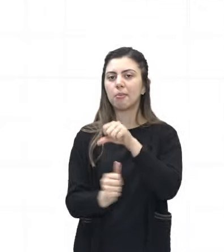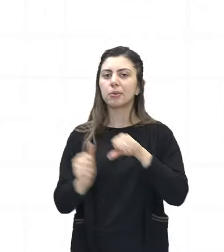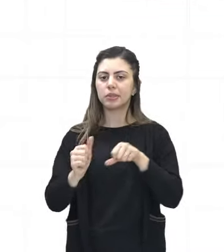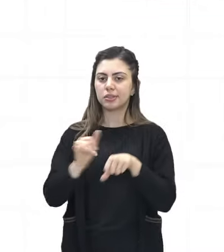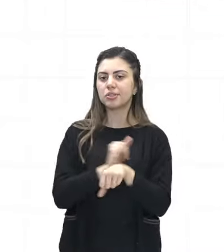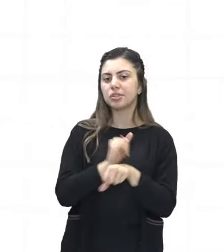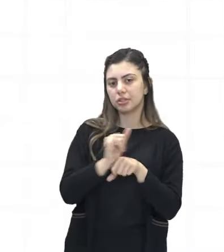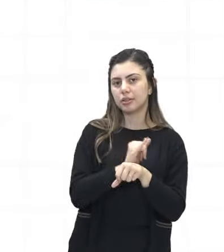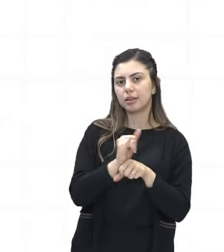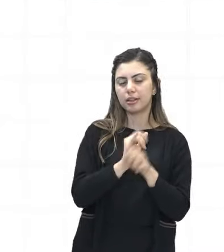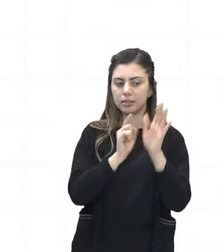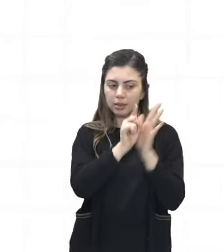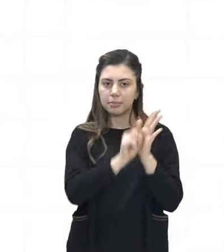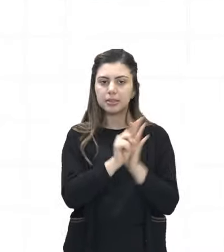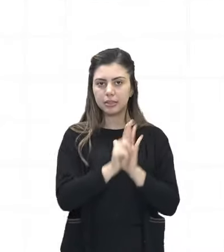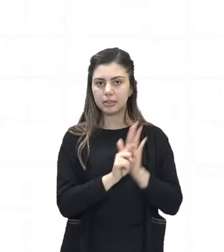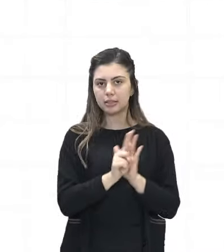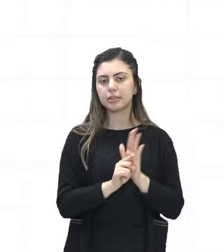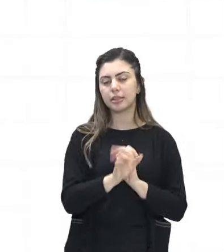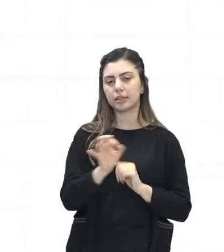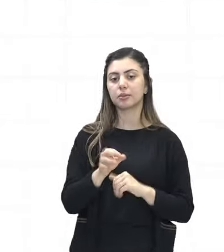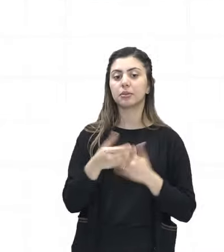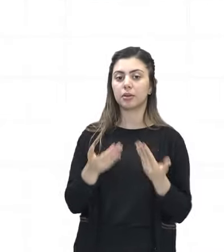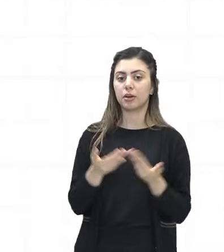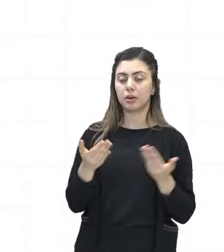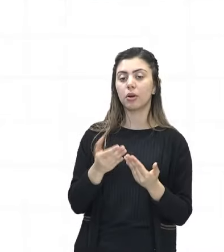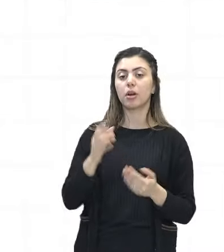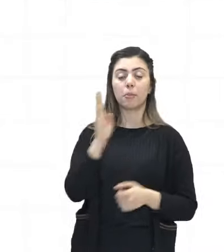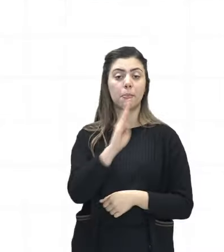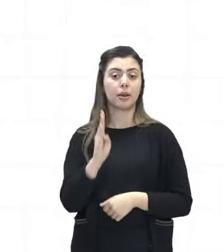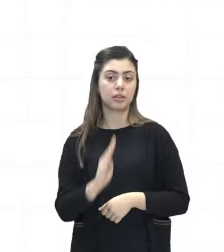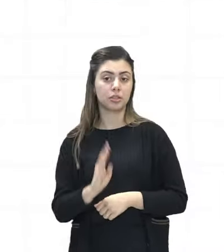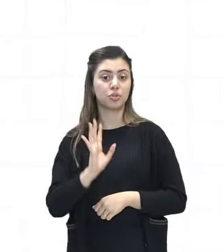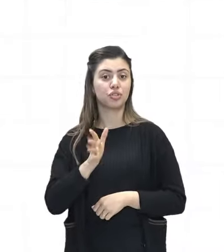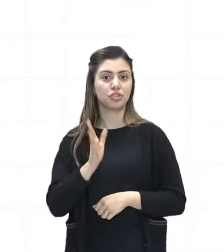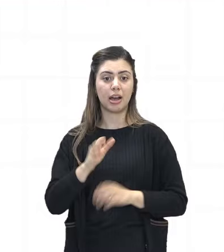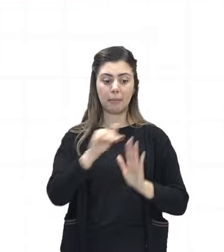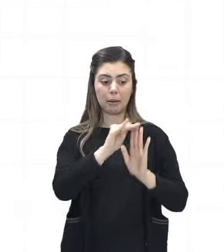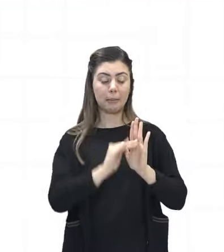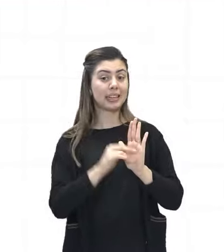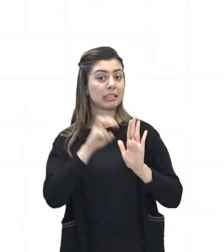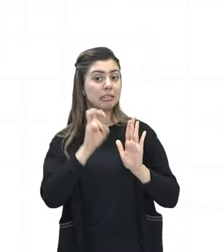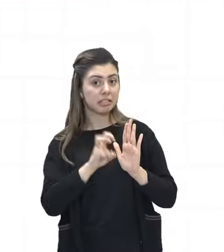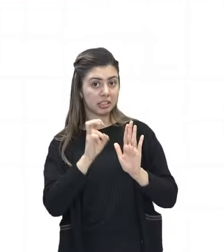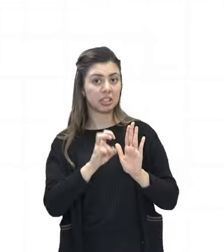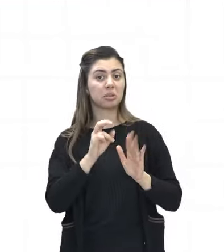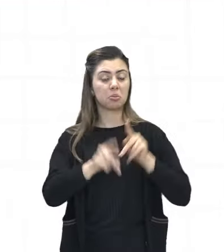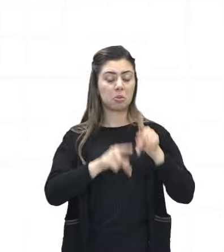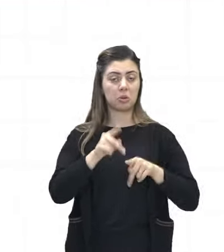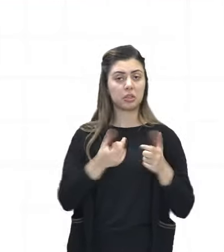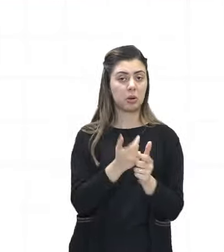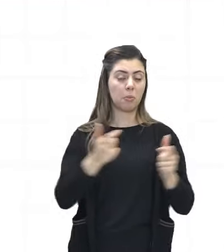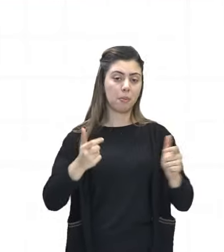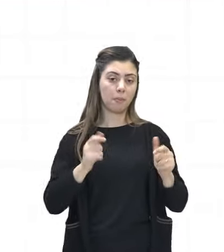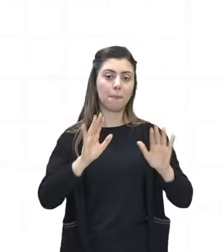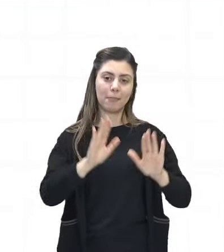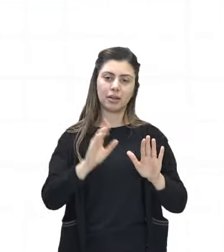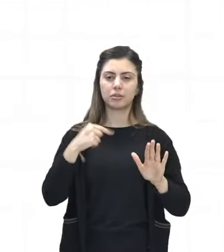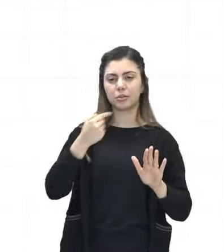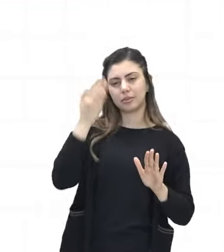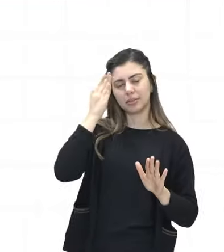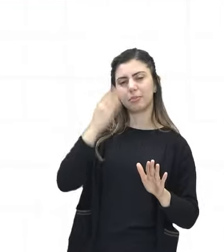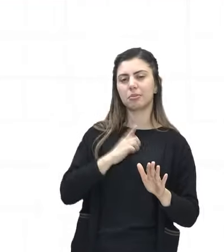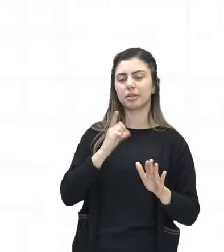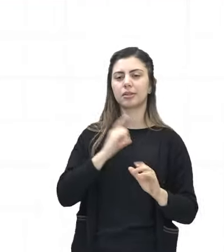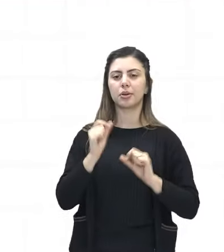utilizada ali pelo senso tá destaco para vocês nesse momento que o Brasil já chegou a ser o quinto país mais populoso do mundo tá mas em função de nós estamos